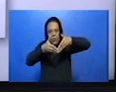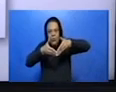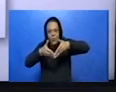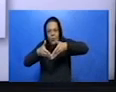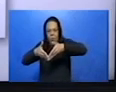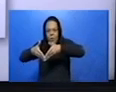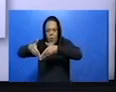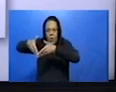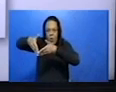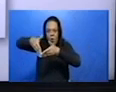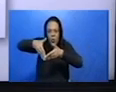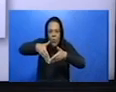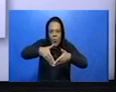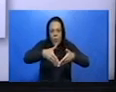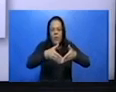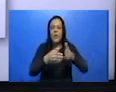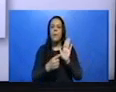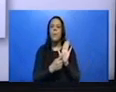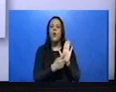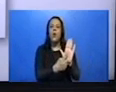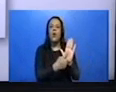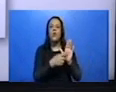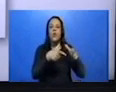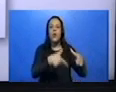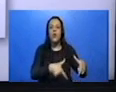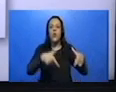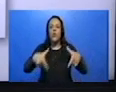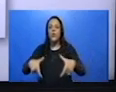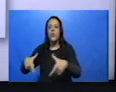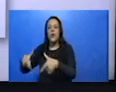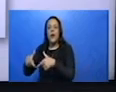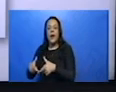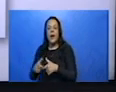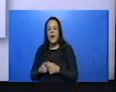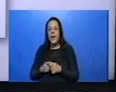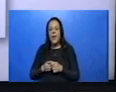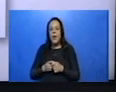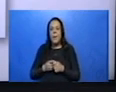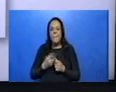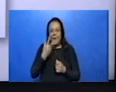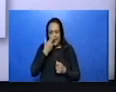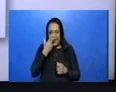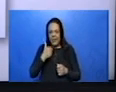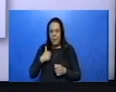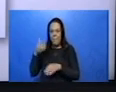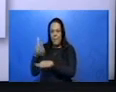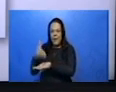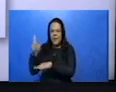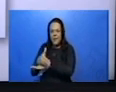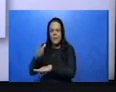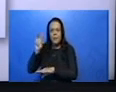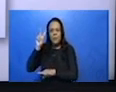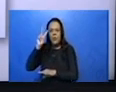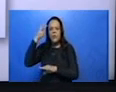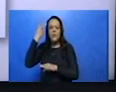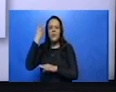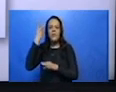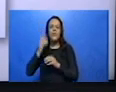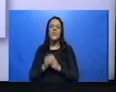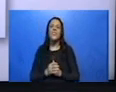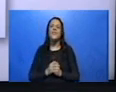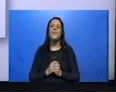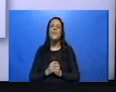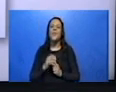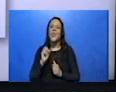mostrando como que é cada um desses lugares, como se estivesse a bordo desse submarino. Então, não era um monstro, era um submarino,